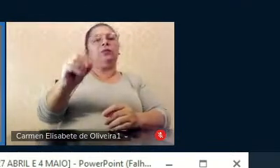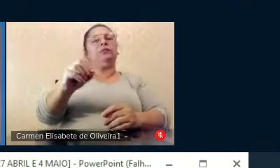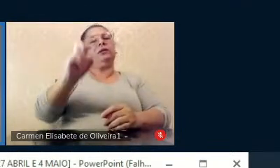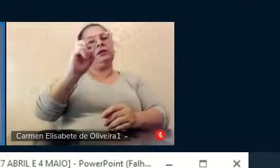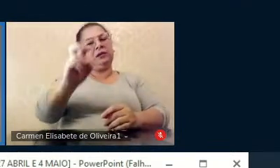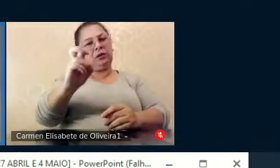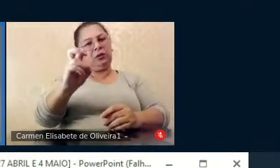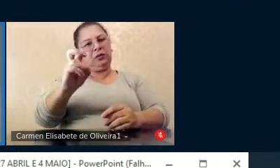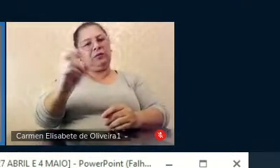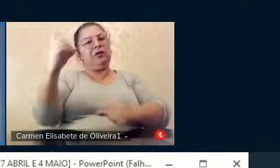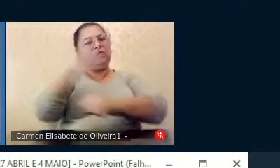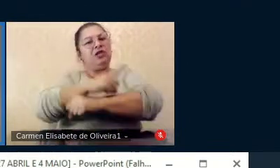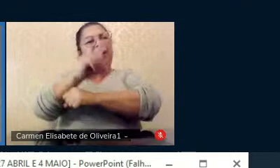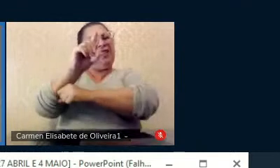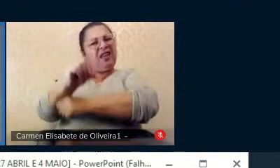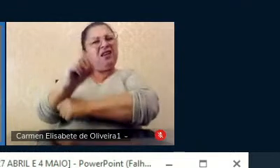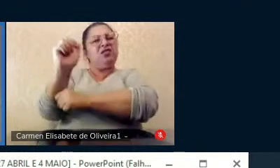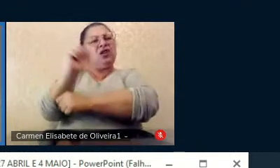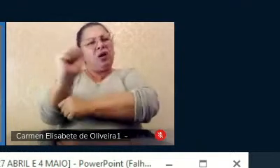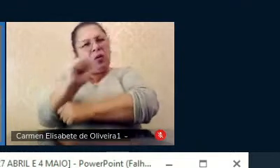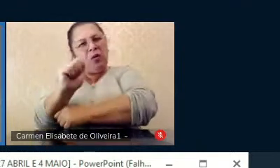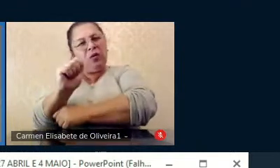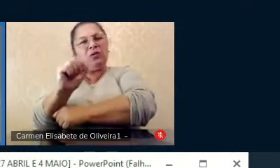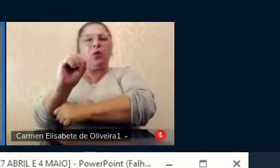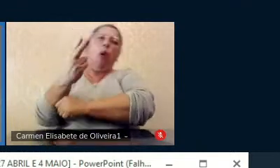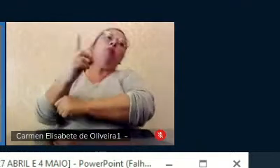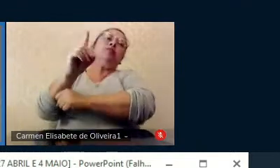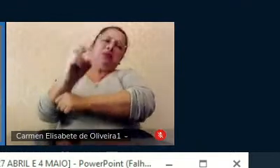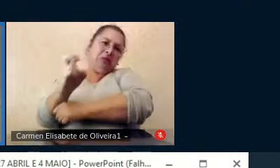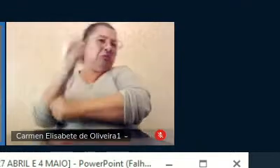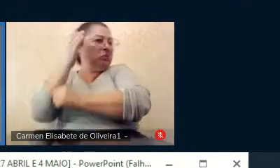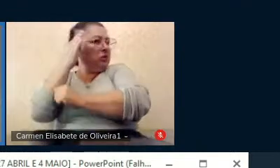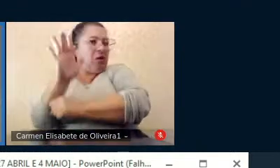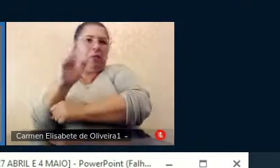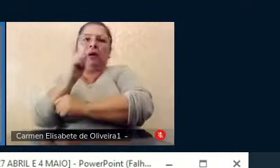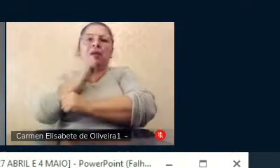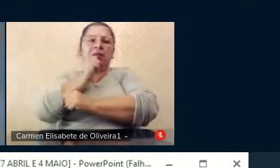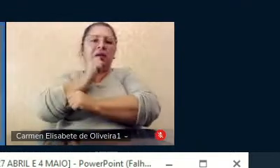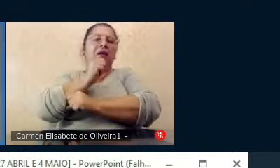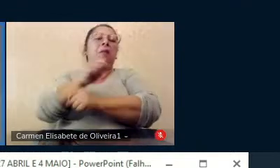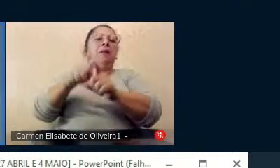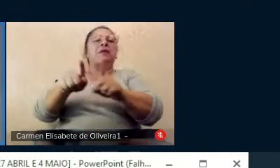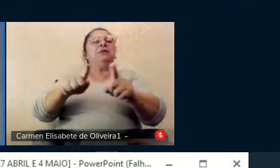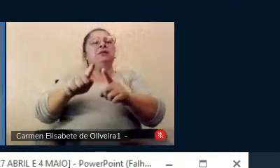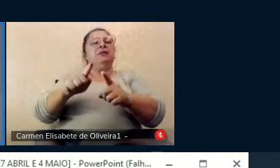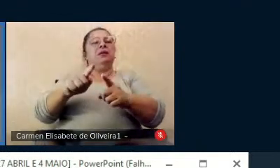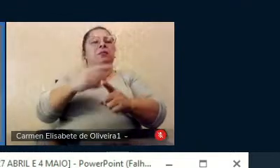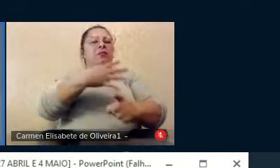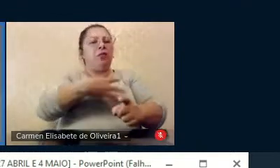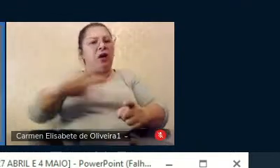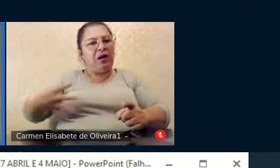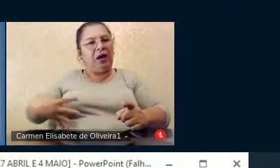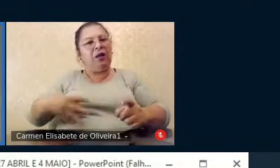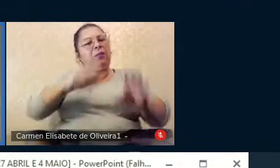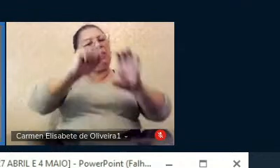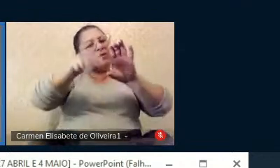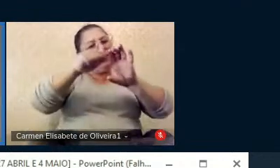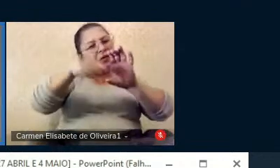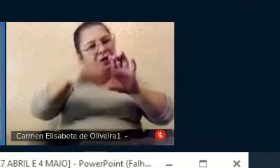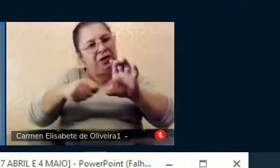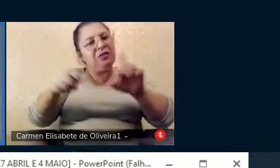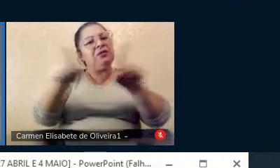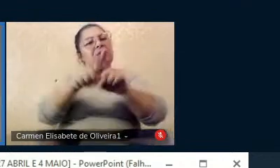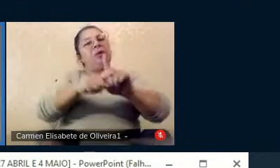ver ainda, nós vamos fazer o registro dos haikais em Libras por meio de vídeo. E aí